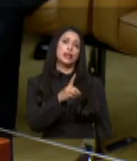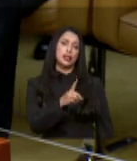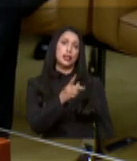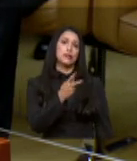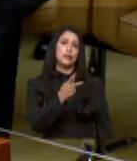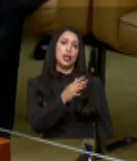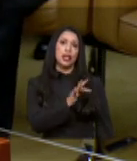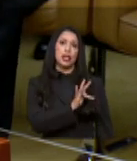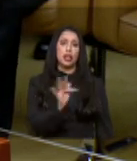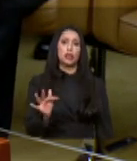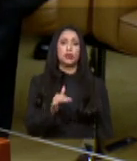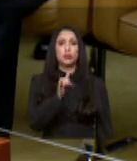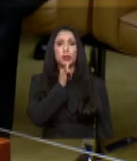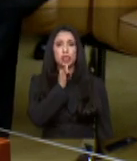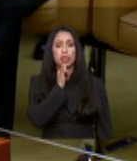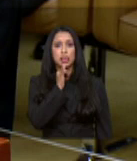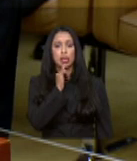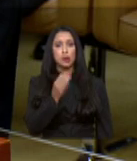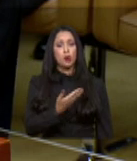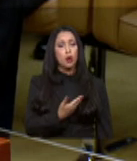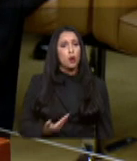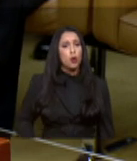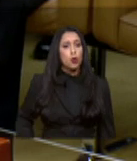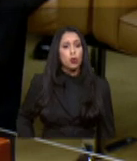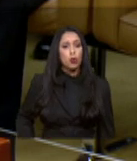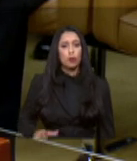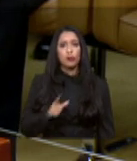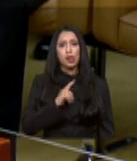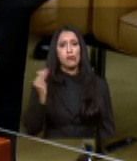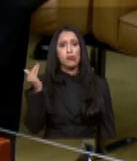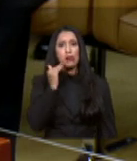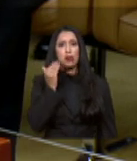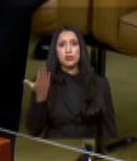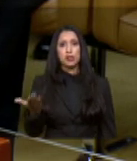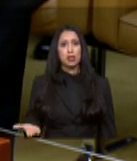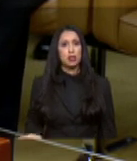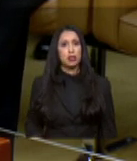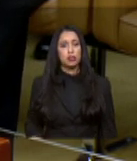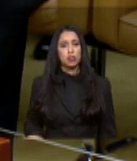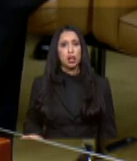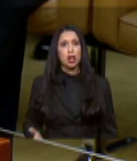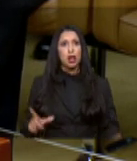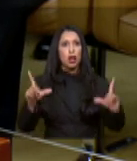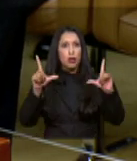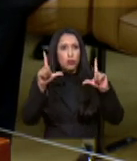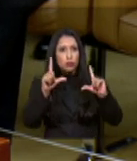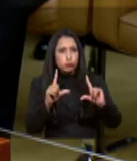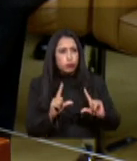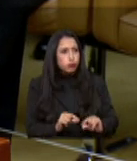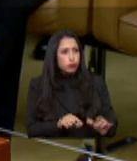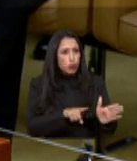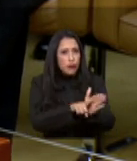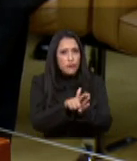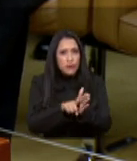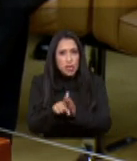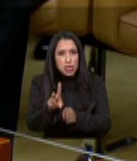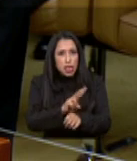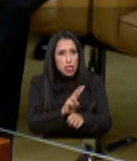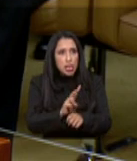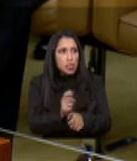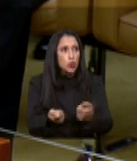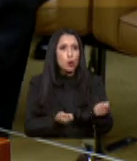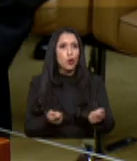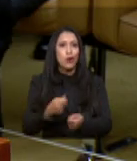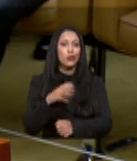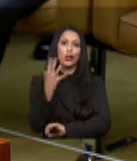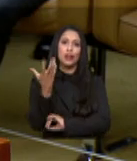tal como a atuação estatal absolutamente deficiente, drástica redução da fiscalização e controles